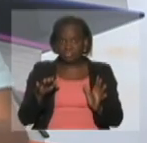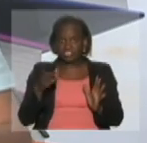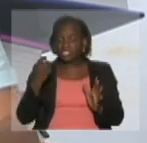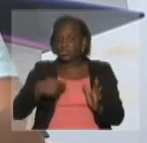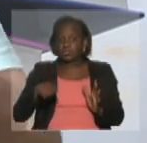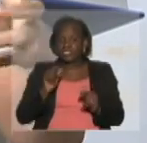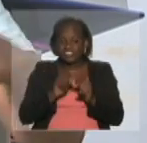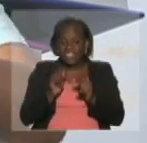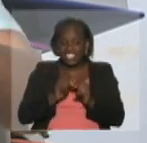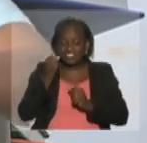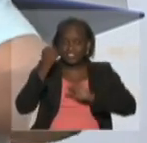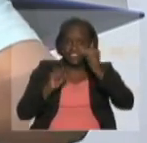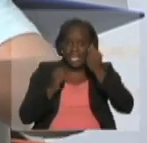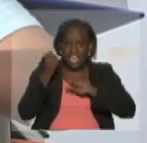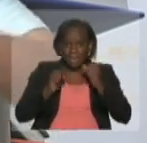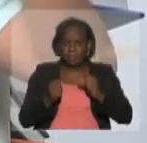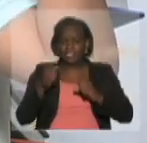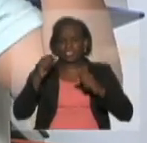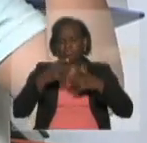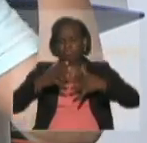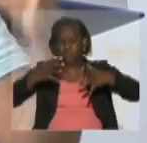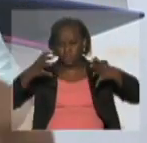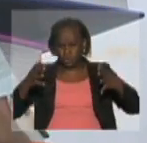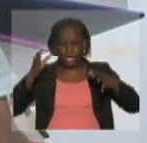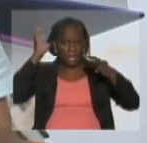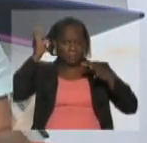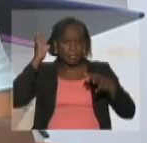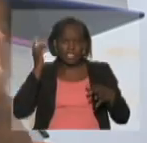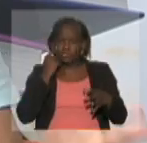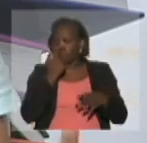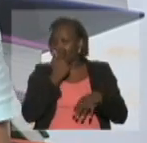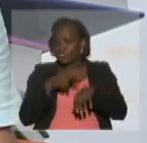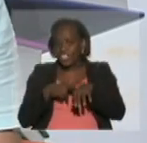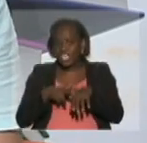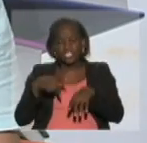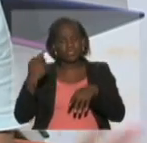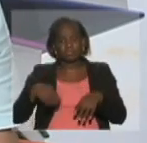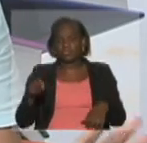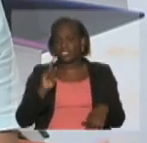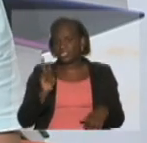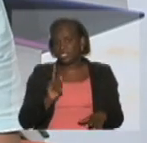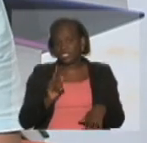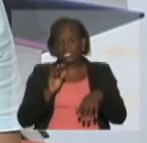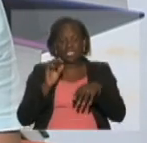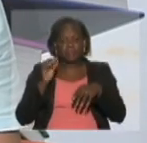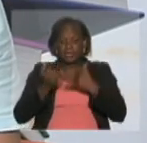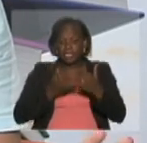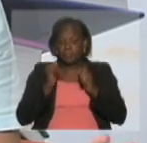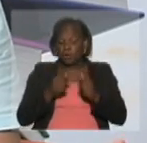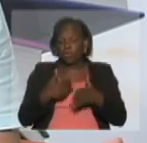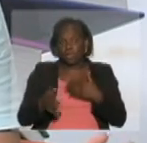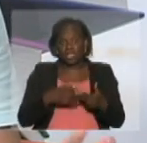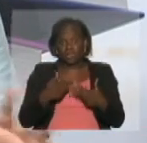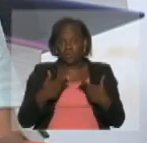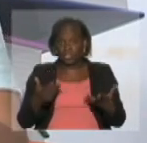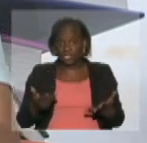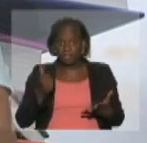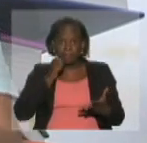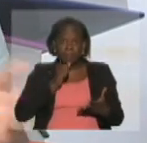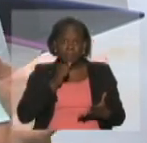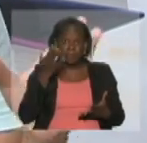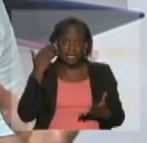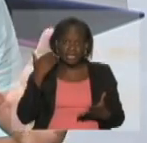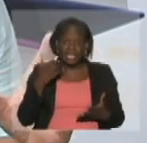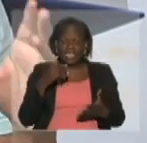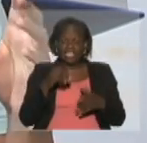ser fabricado de uma mega fábrica, ter um cabelo, ter olhos verdes. Não precisa, o brinquedo pode ser qualquer coisa. A minha mãe brincava muito